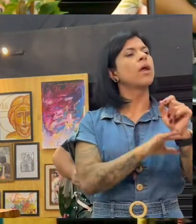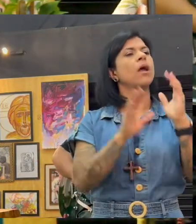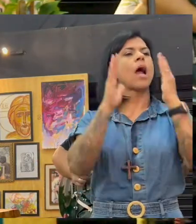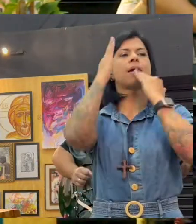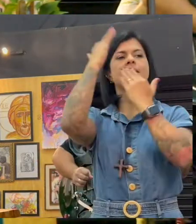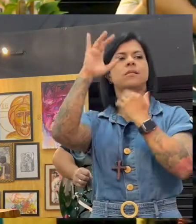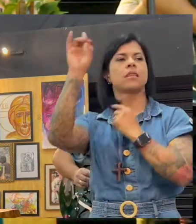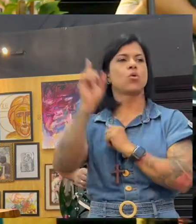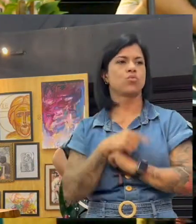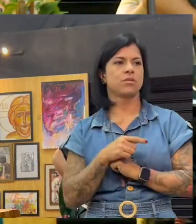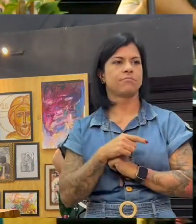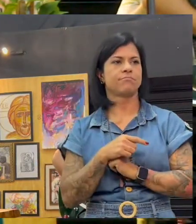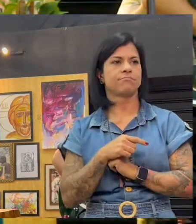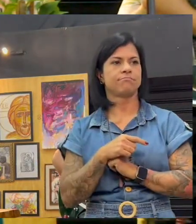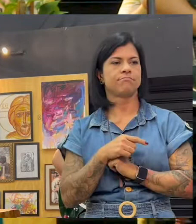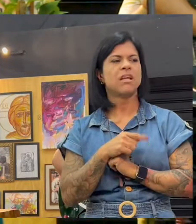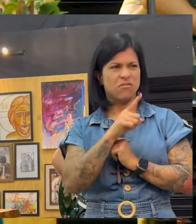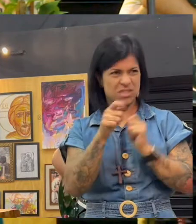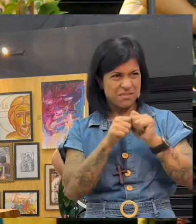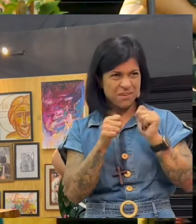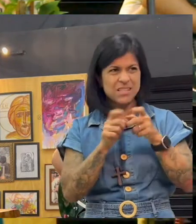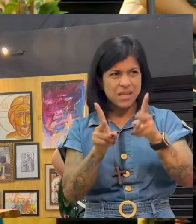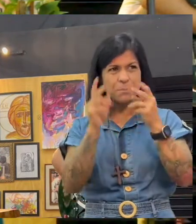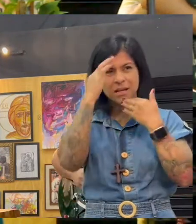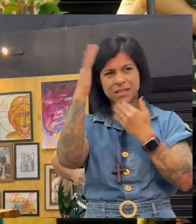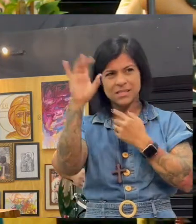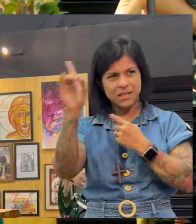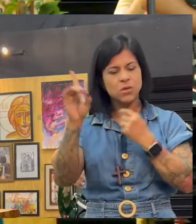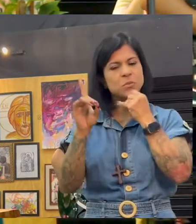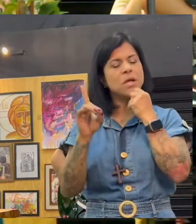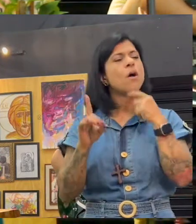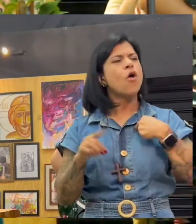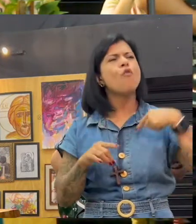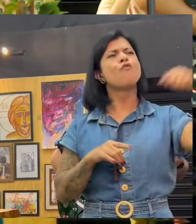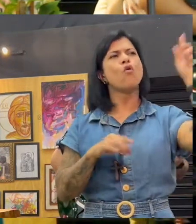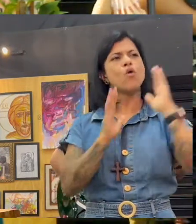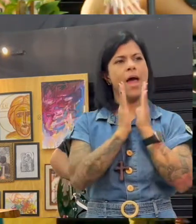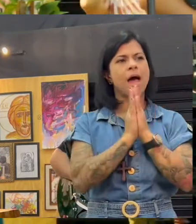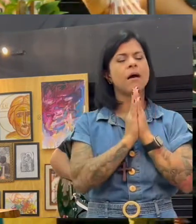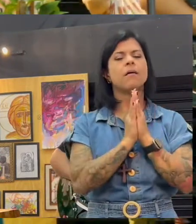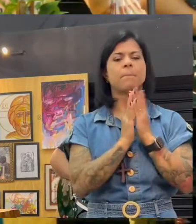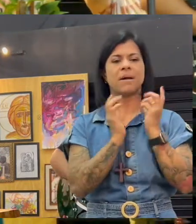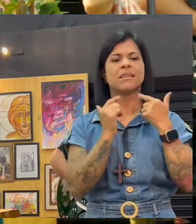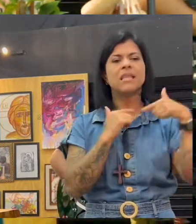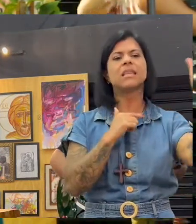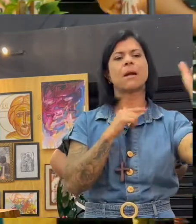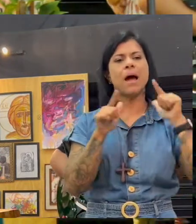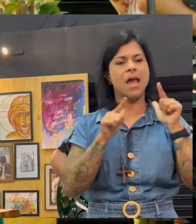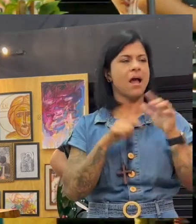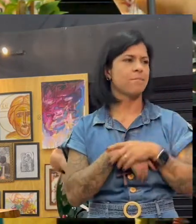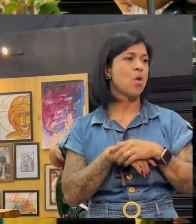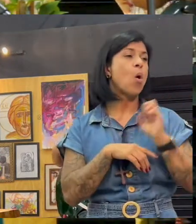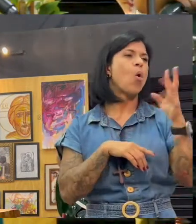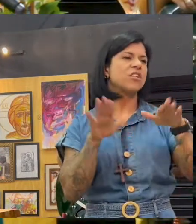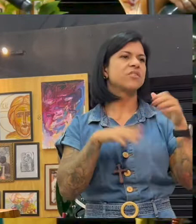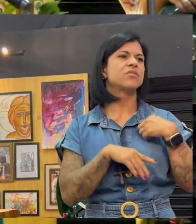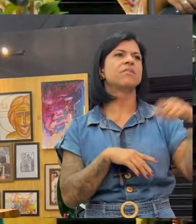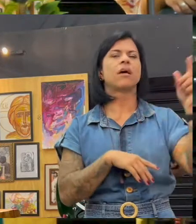antes e depois do trabalho. Você tem feito isso? Você ora quando você está indo ou você vai xingando já o universo? Perdi um